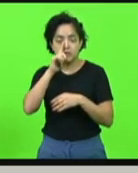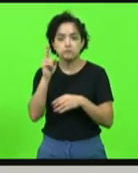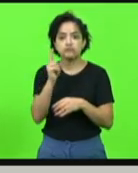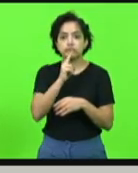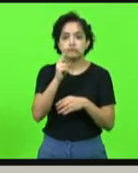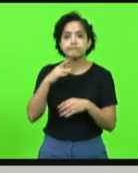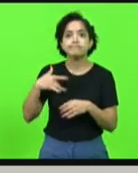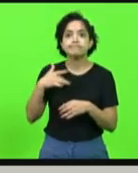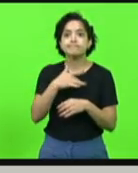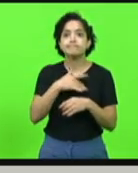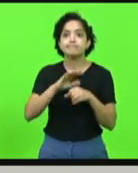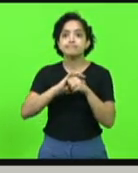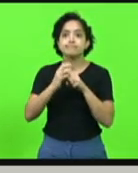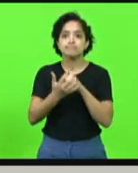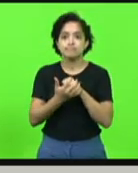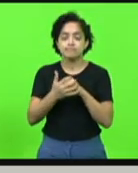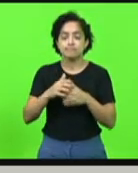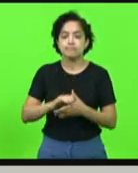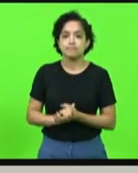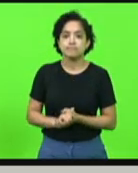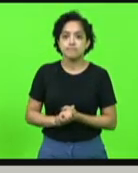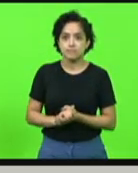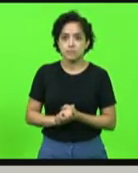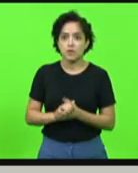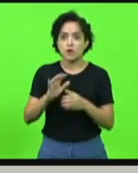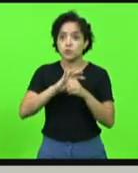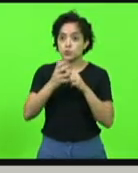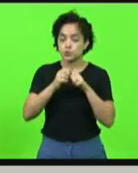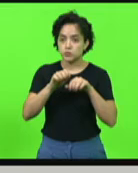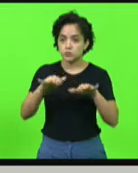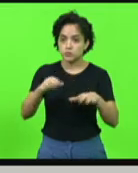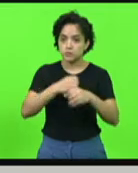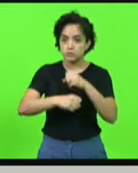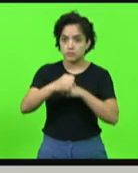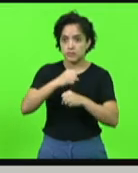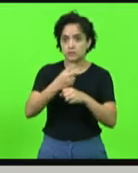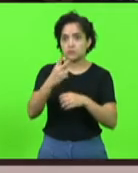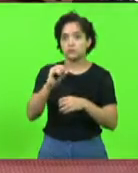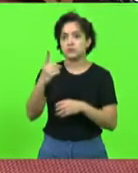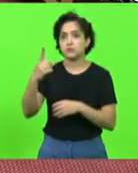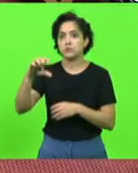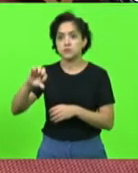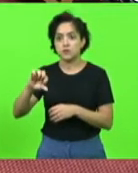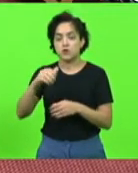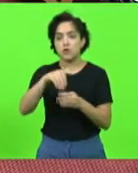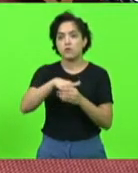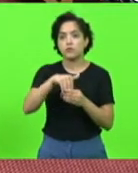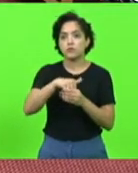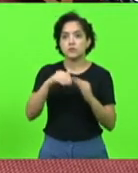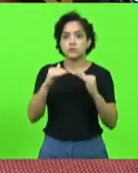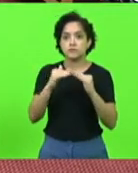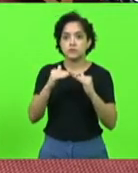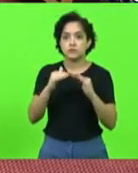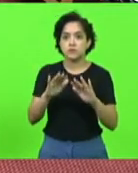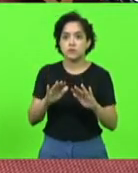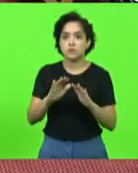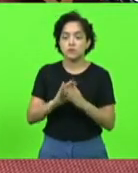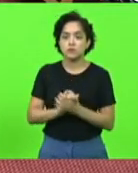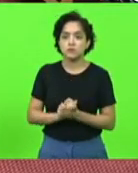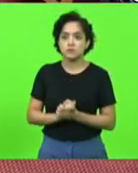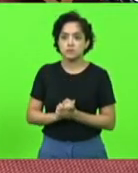do coronavírus responsável pelo surto de 2019. Em votação, deputados que aprovam, permaneçam como se